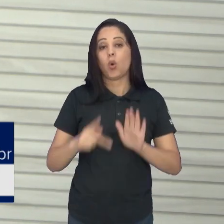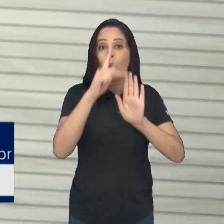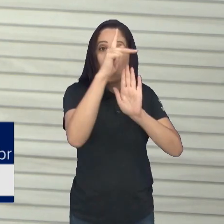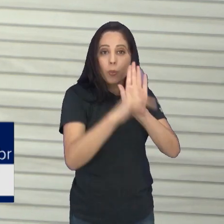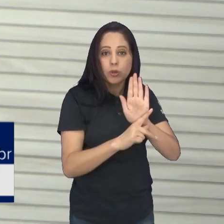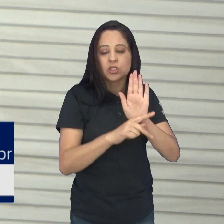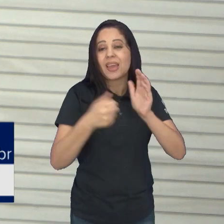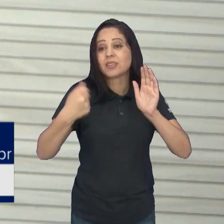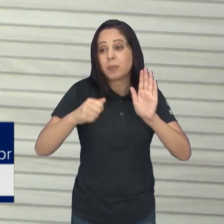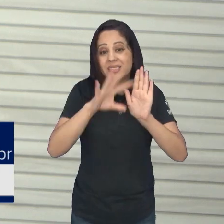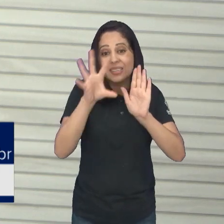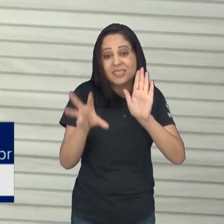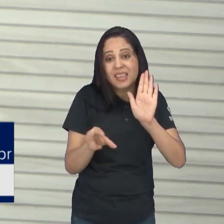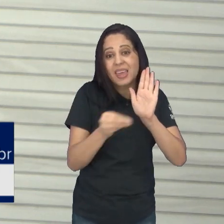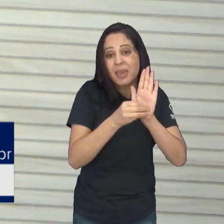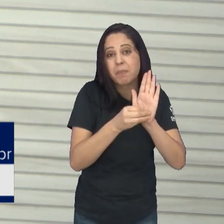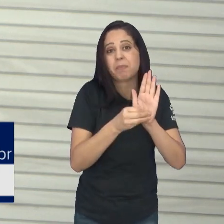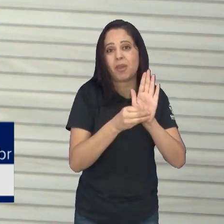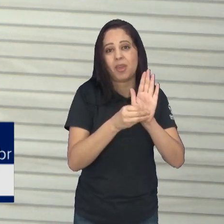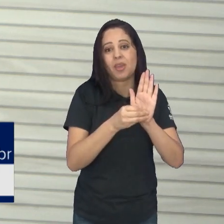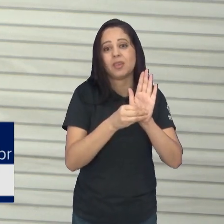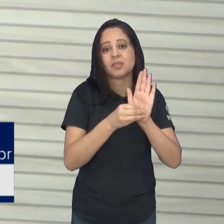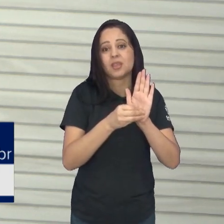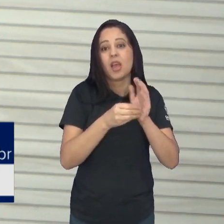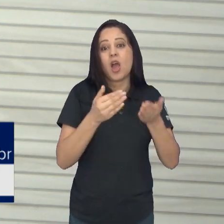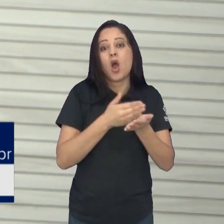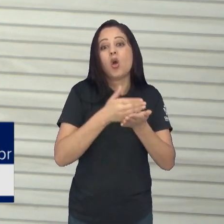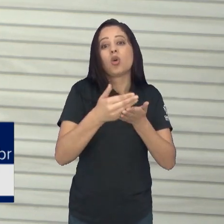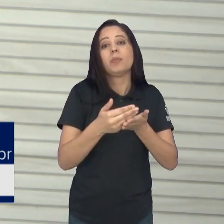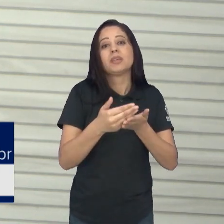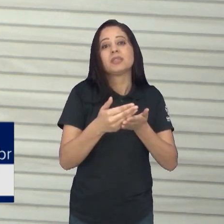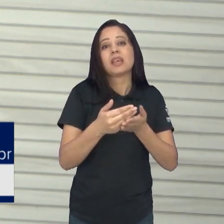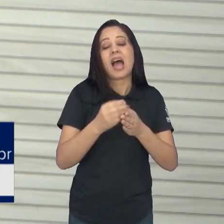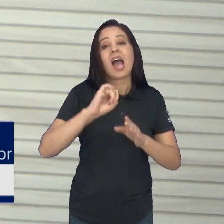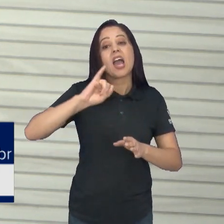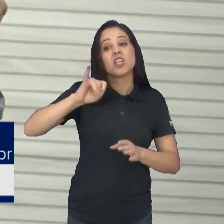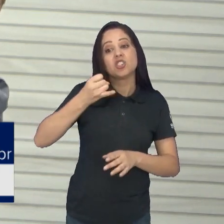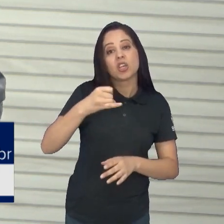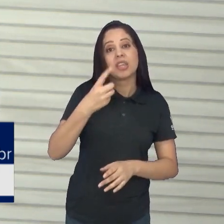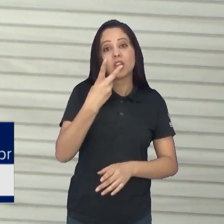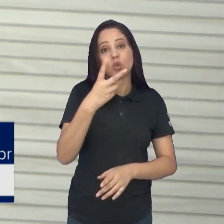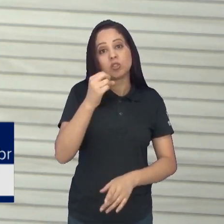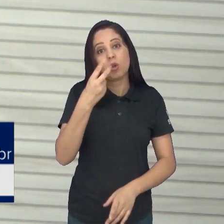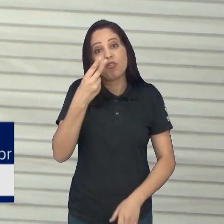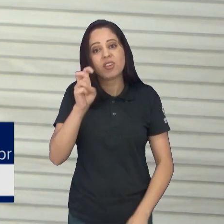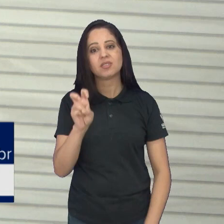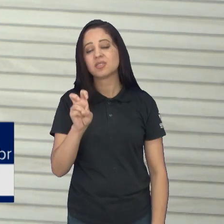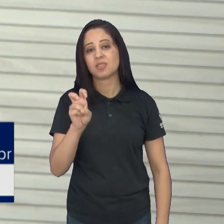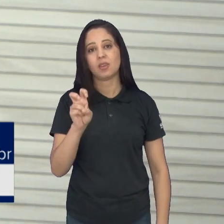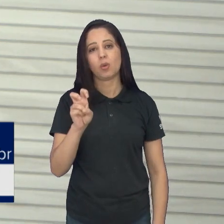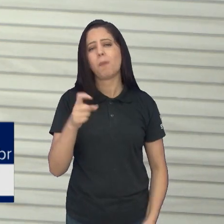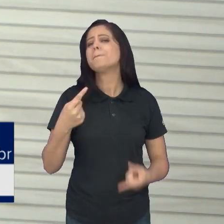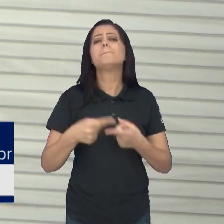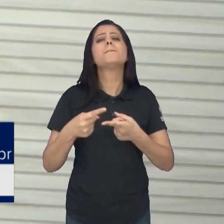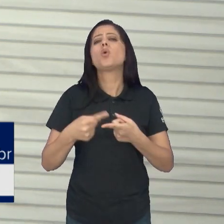para valer a partir de 1º de janeiro de 2025. Por quê?